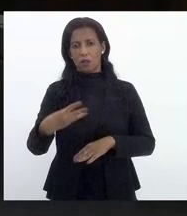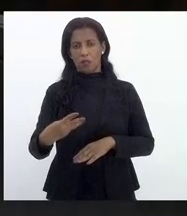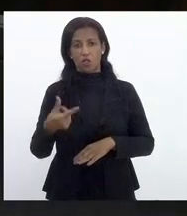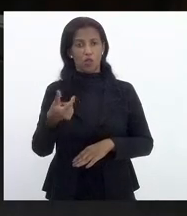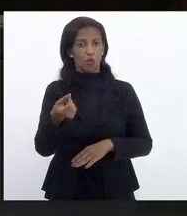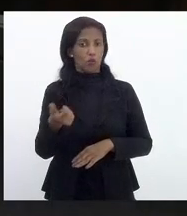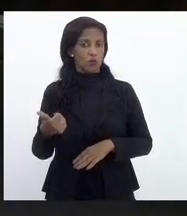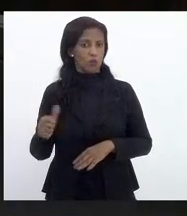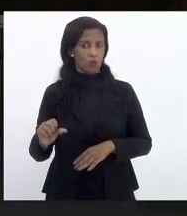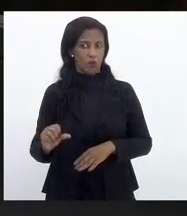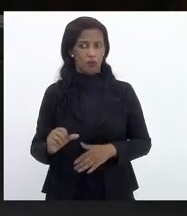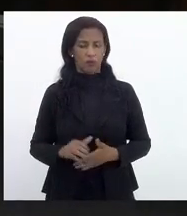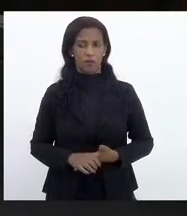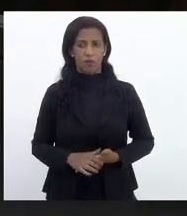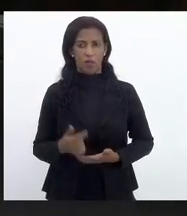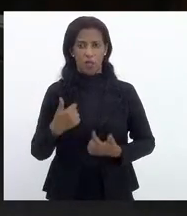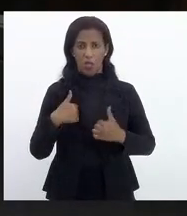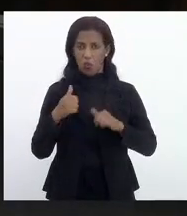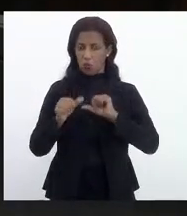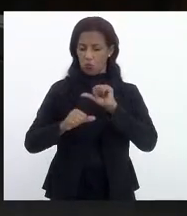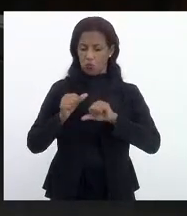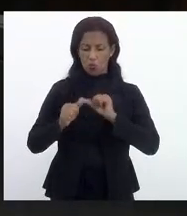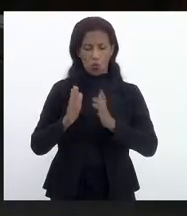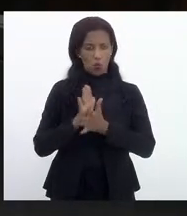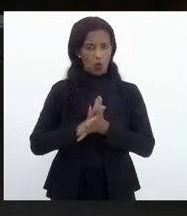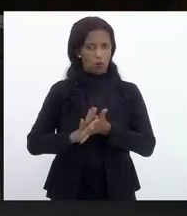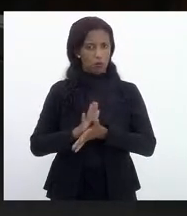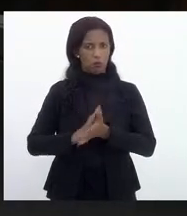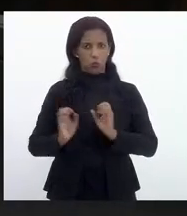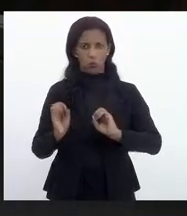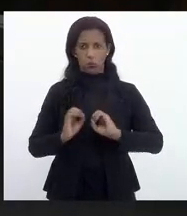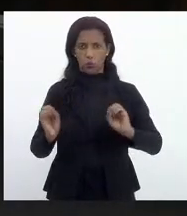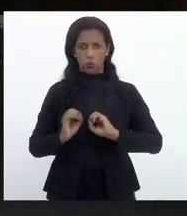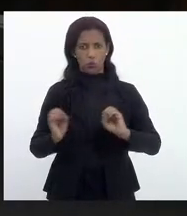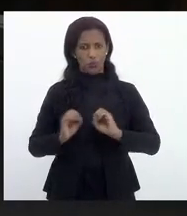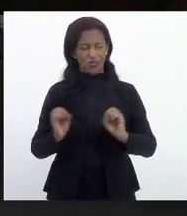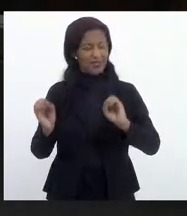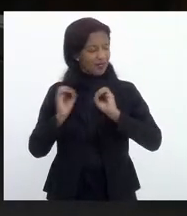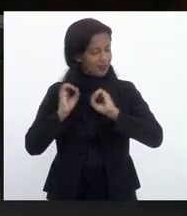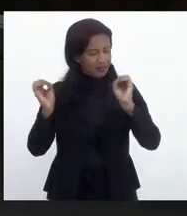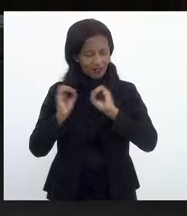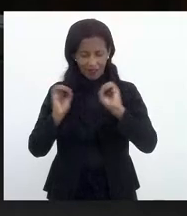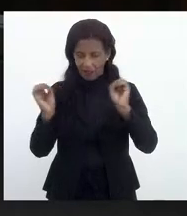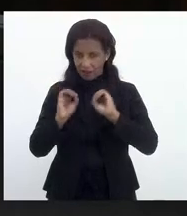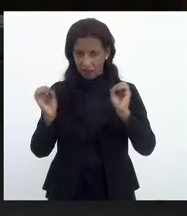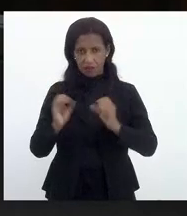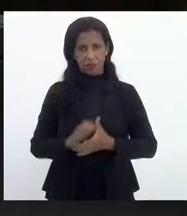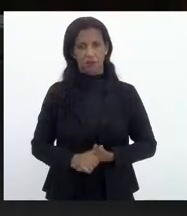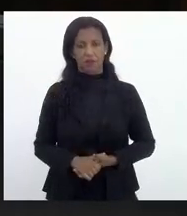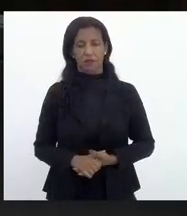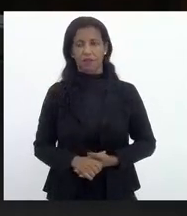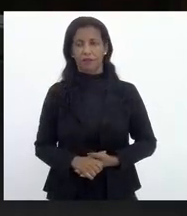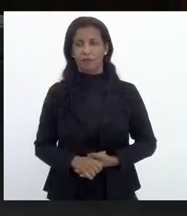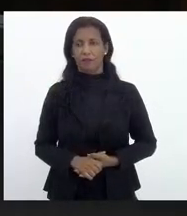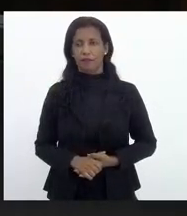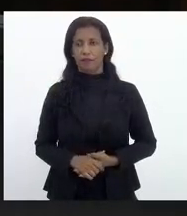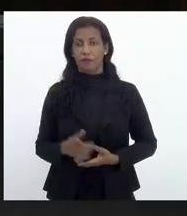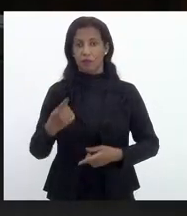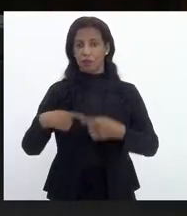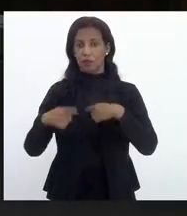103/2019 eu não modifiquei nada absolutamente nada Igor